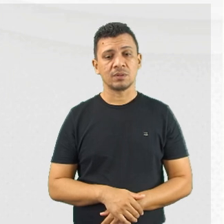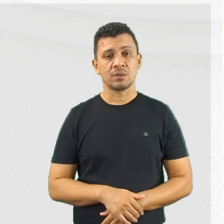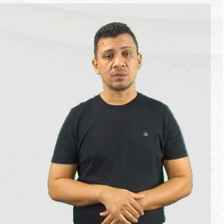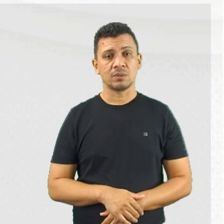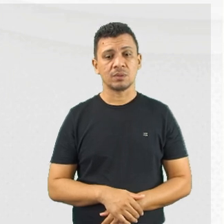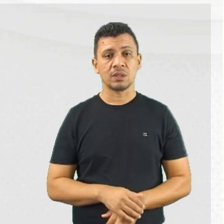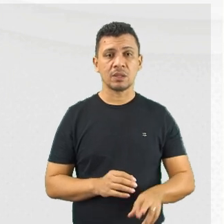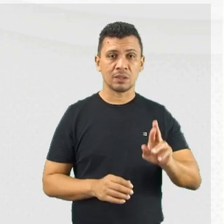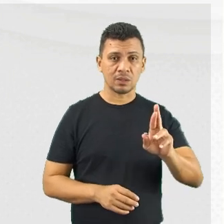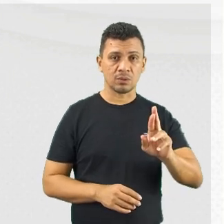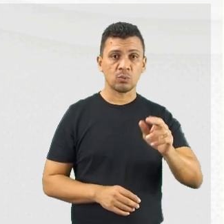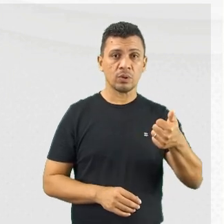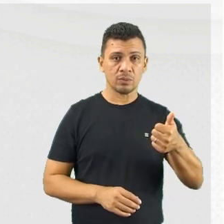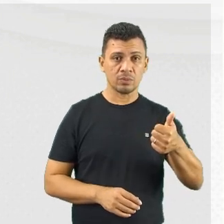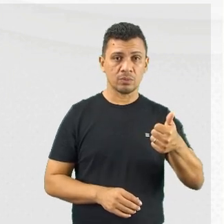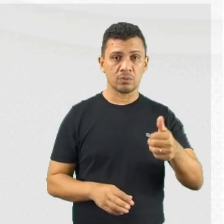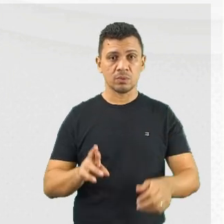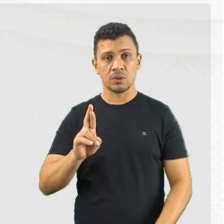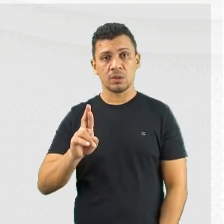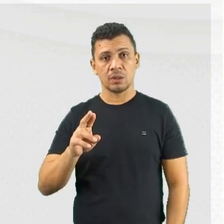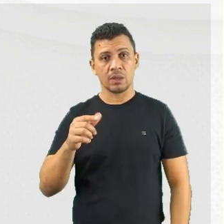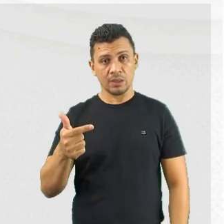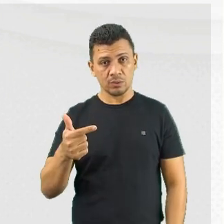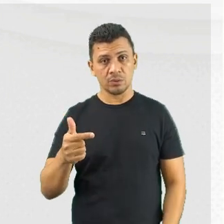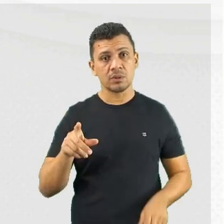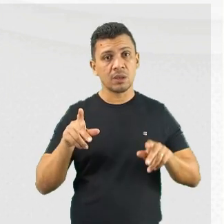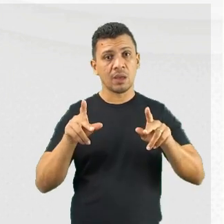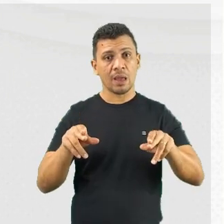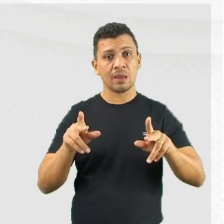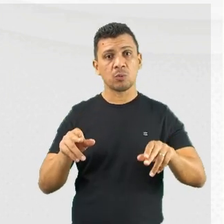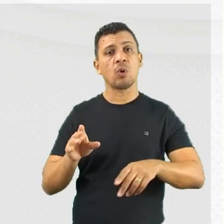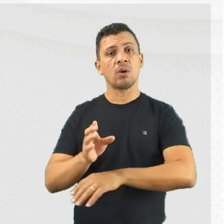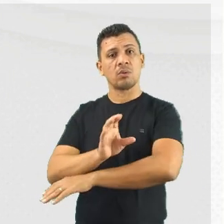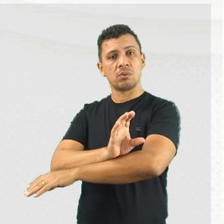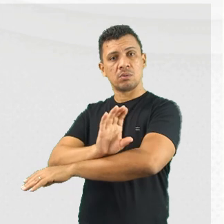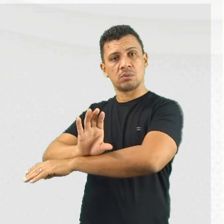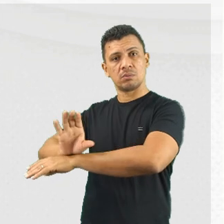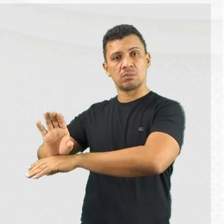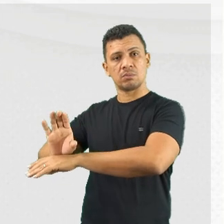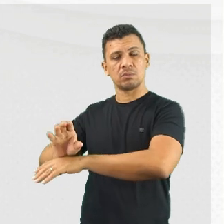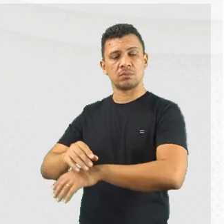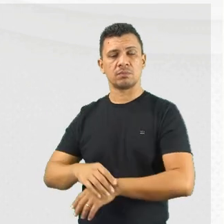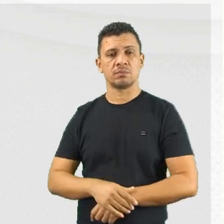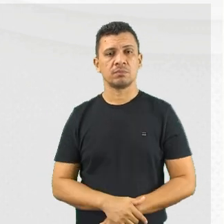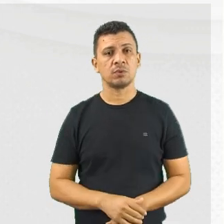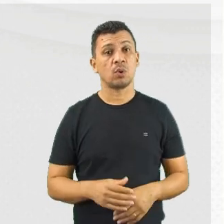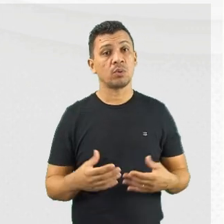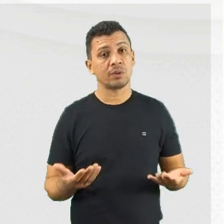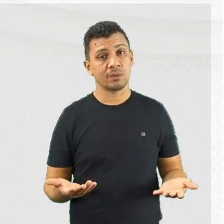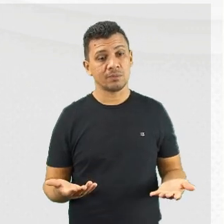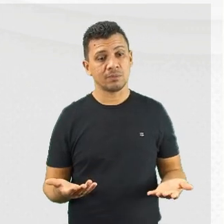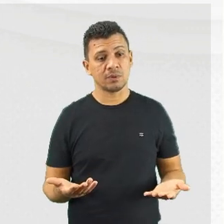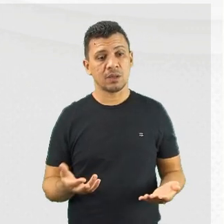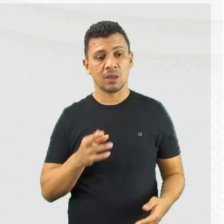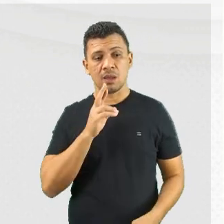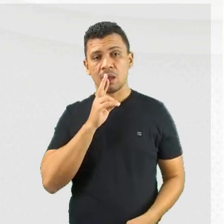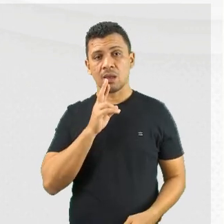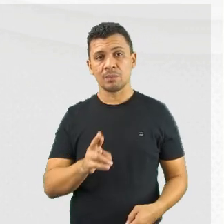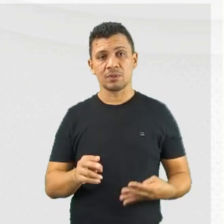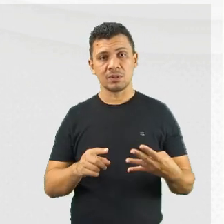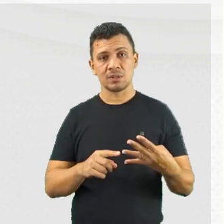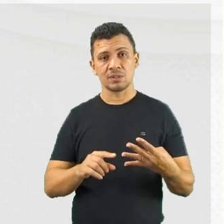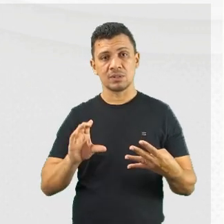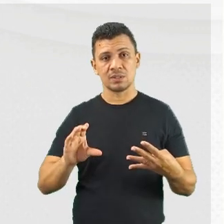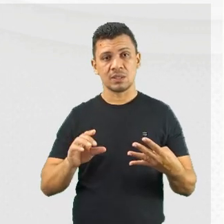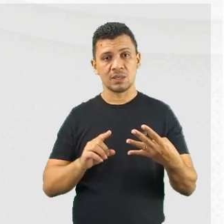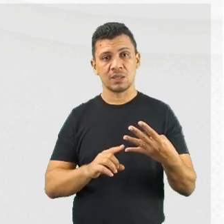no primeiro é igual à corrente elétrica que passa no segundo. Ou seja, letra C está fora, letra